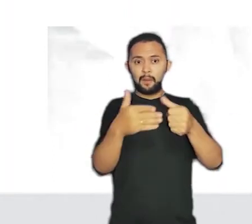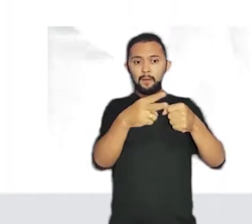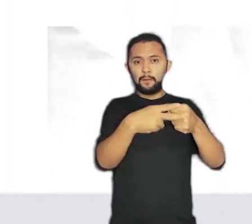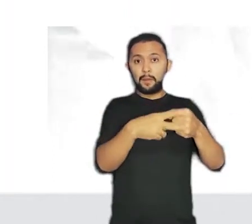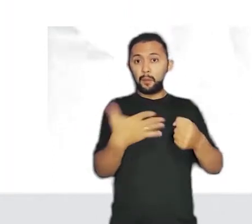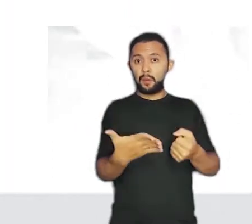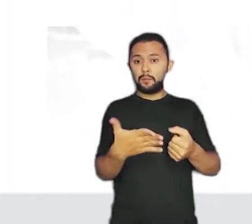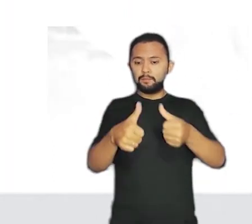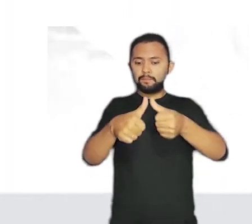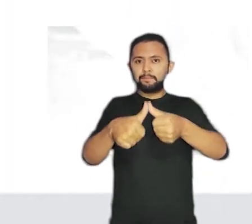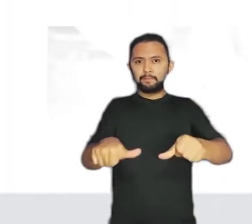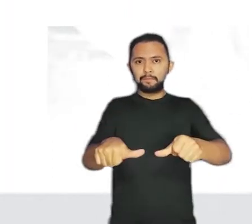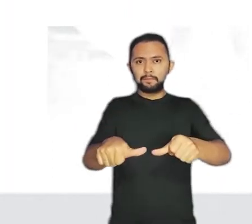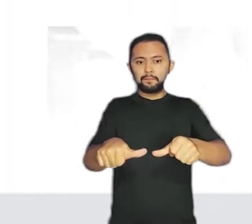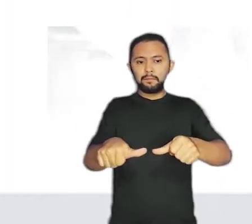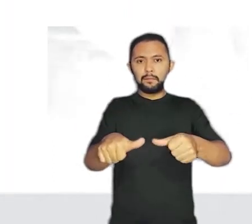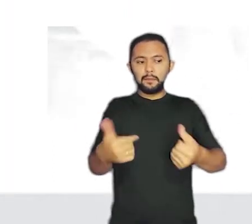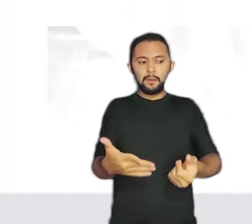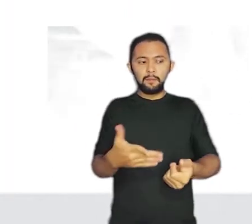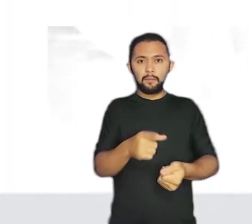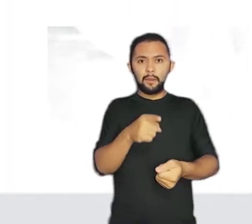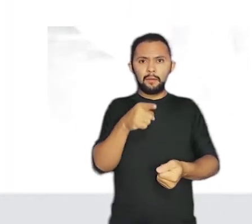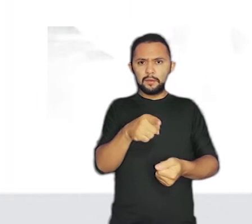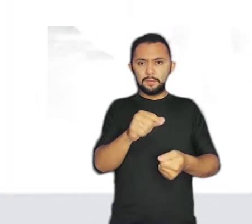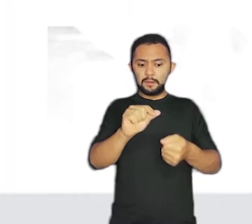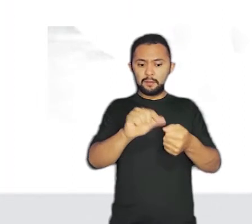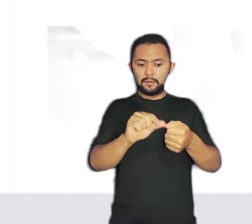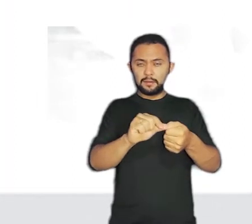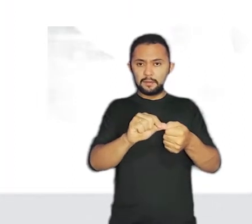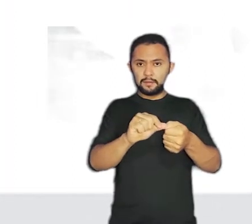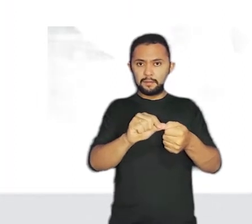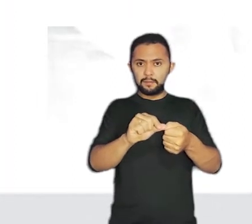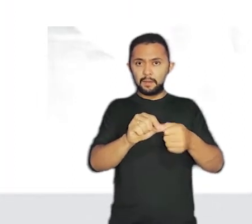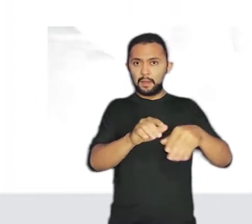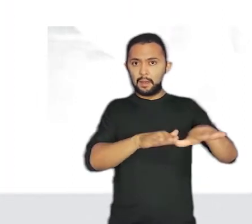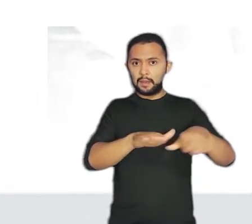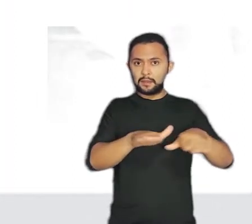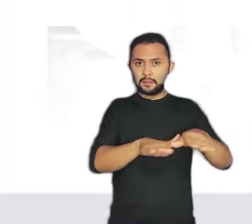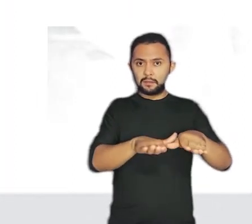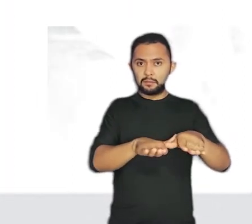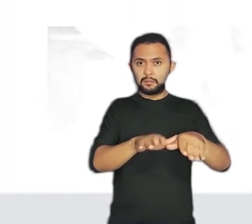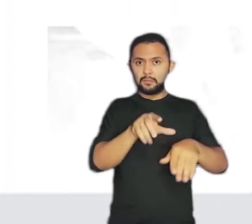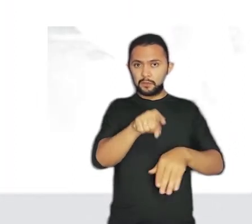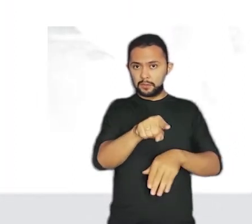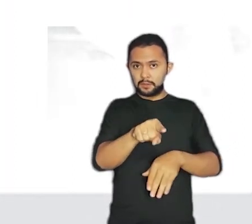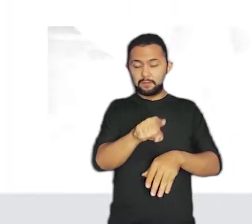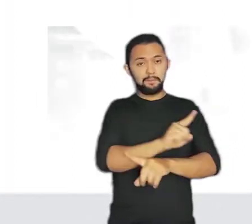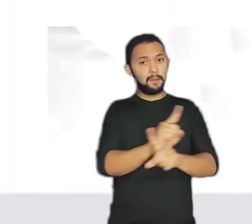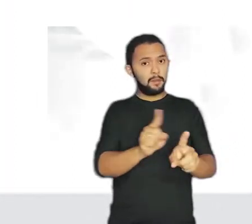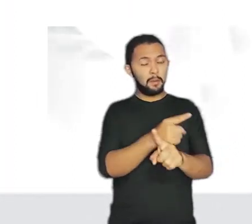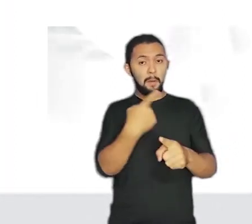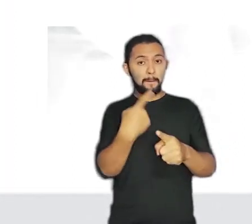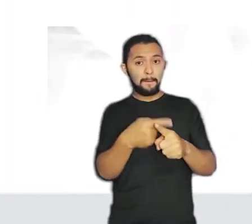muito orgulhosos de você. É você que está praticando ou recebendo a ação? Eu posso dizer que você é o meu sujeito? Não, pessoal, não